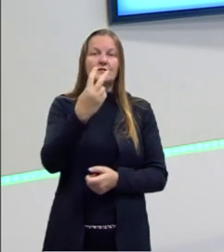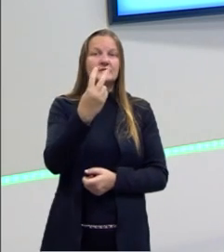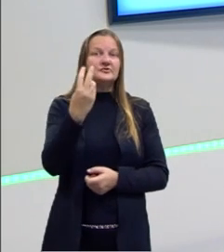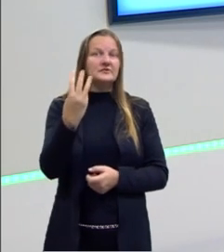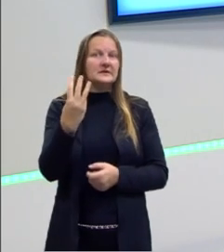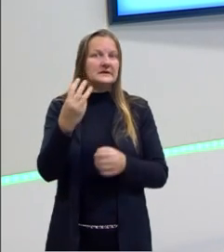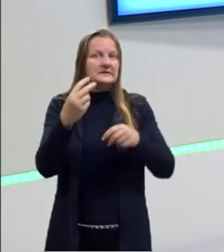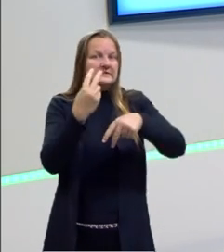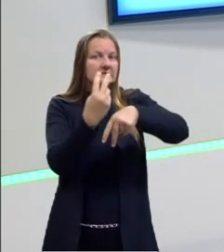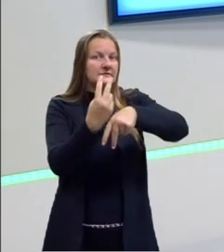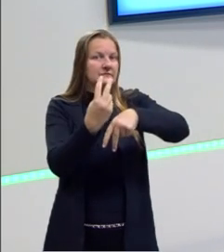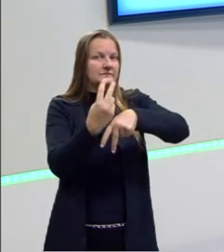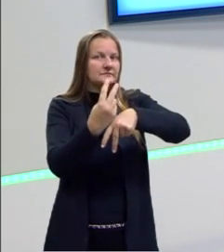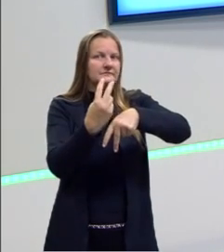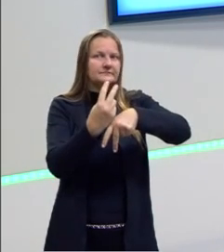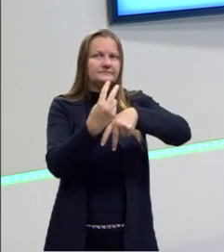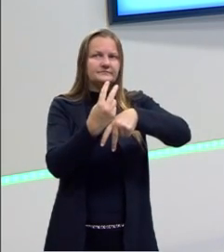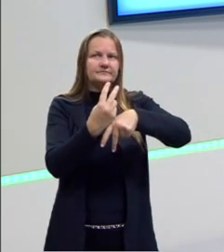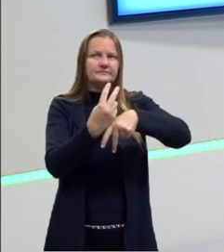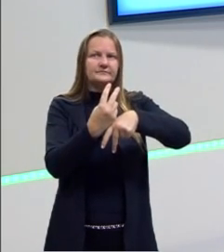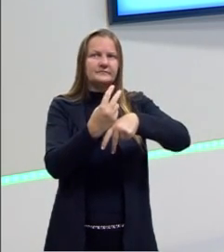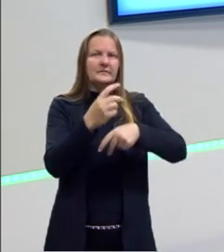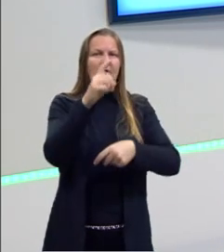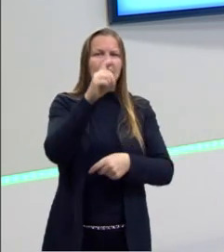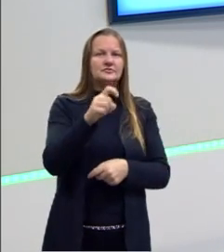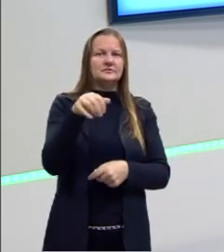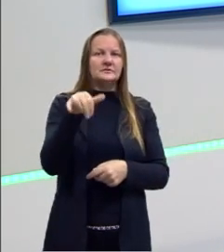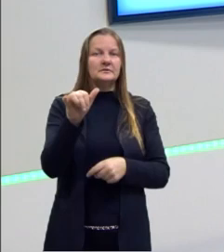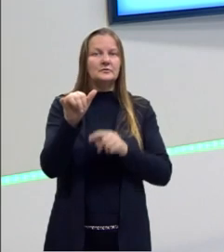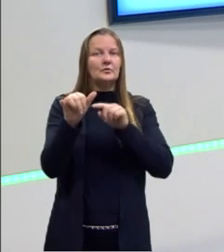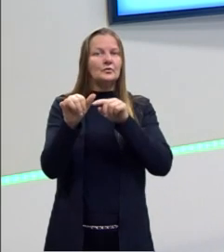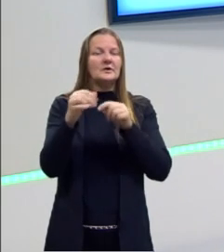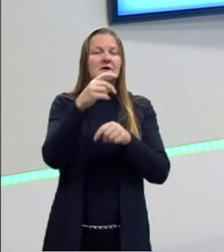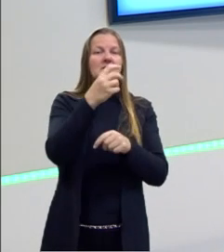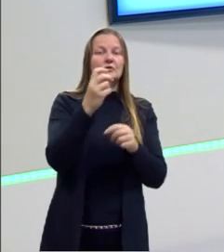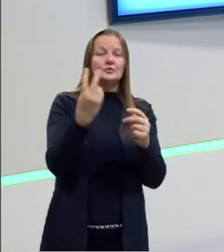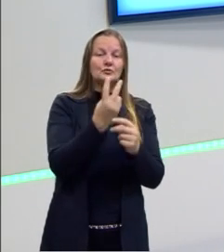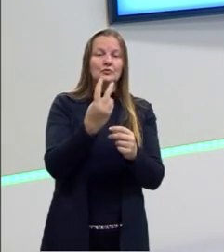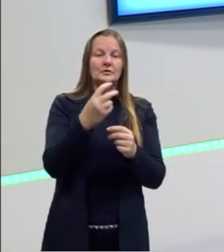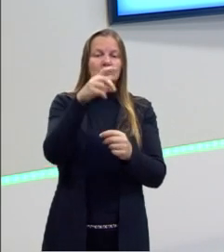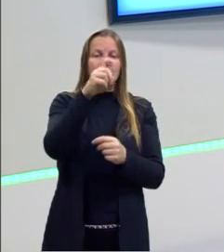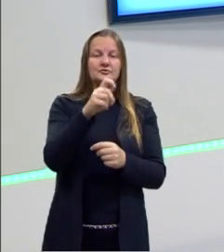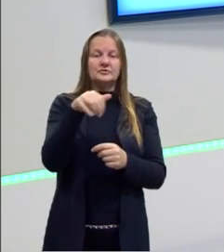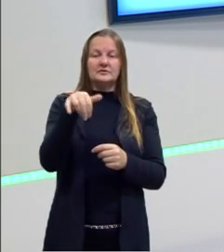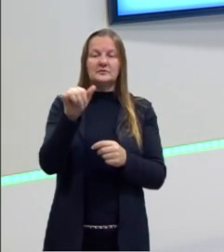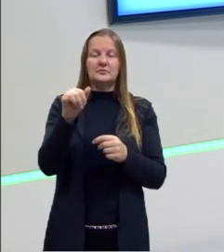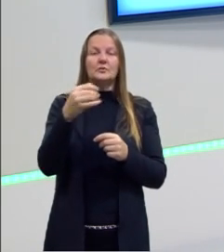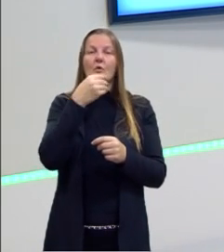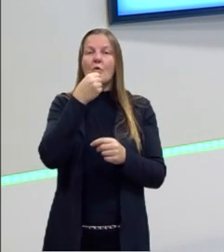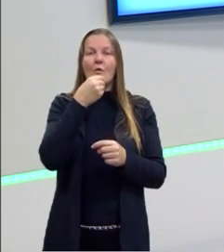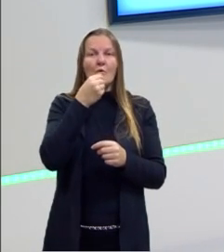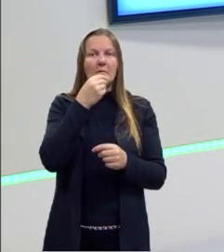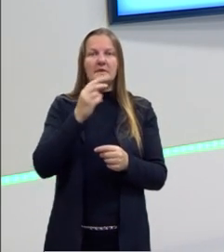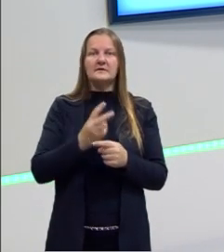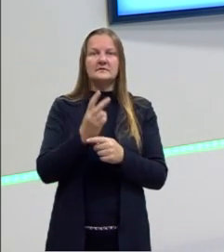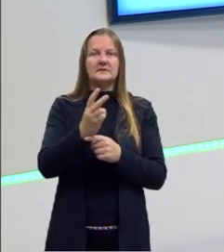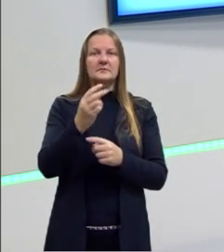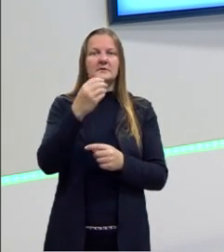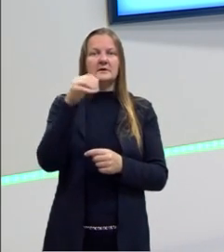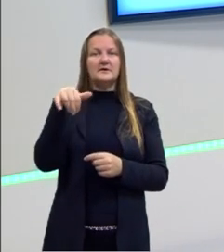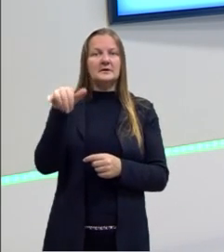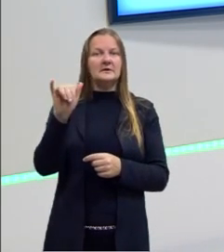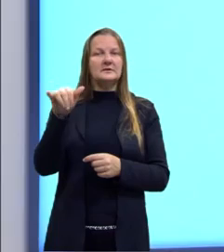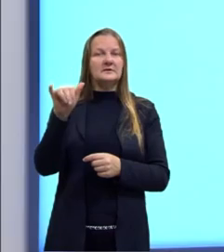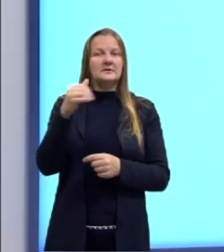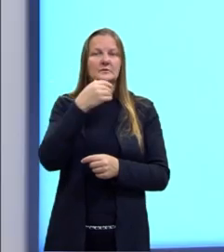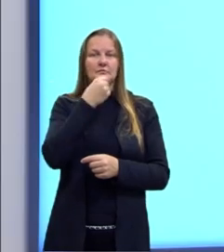que a XY então XY é o indivíduo do sexo biológico então do do sexo